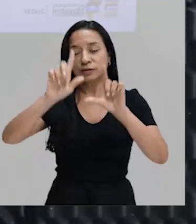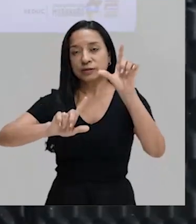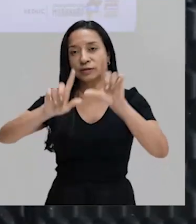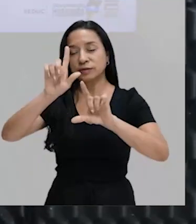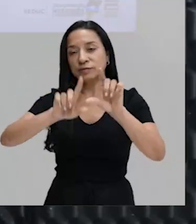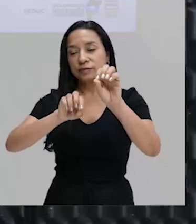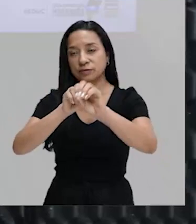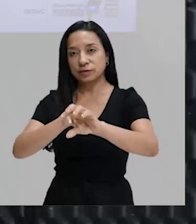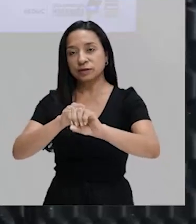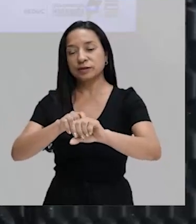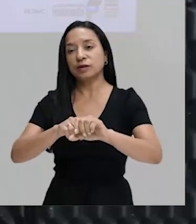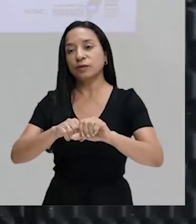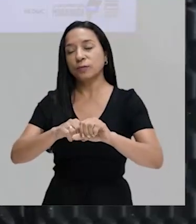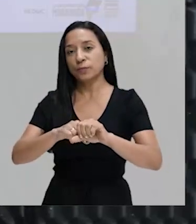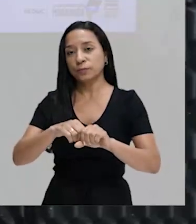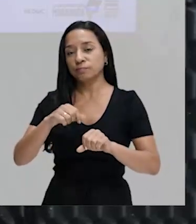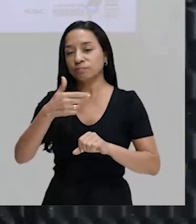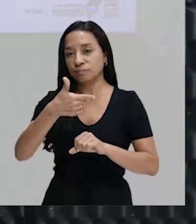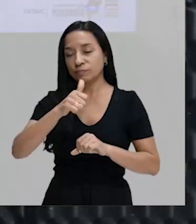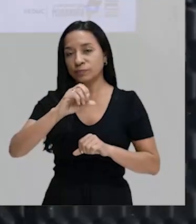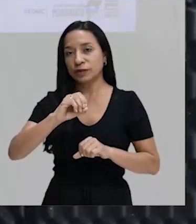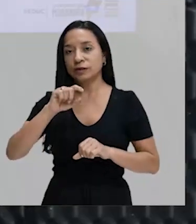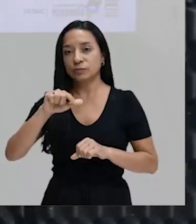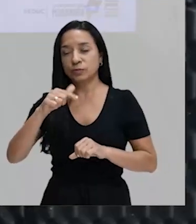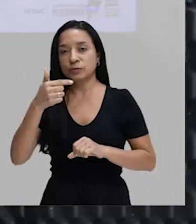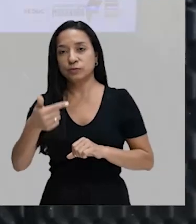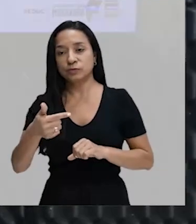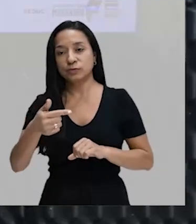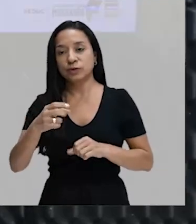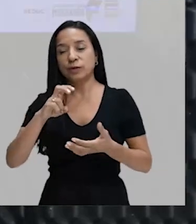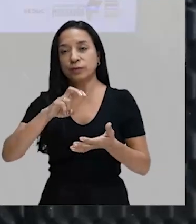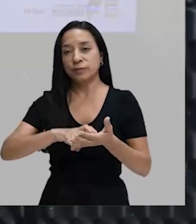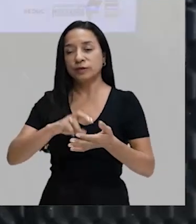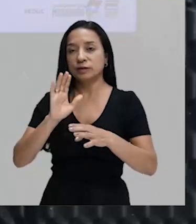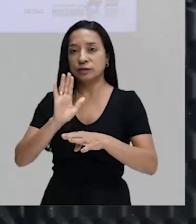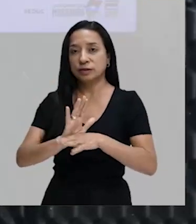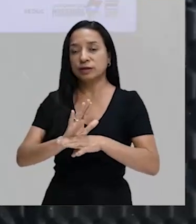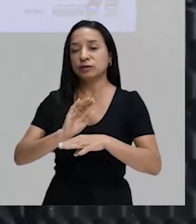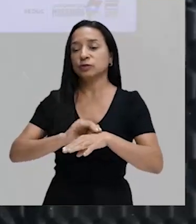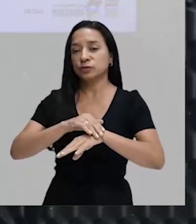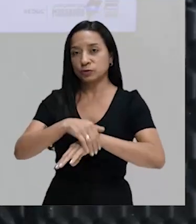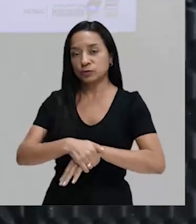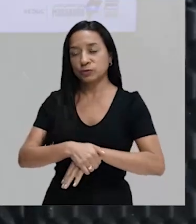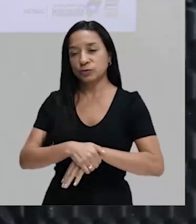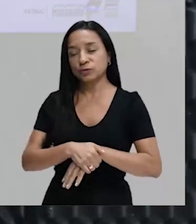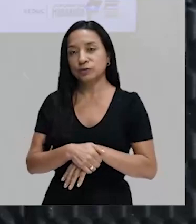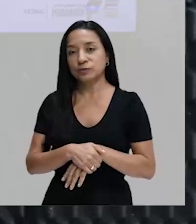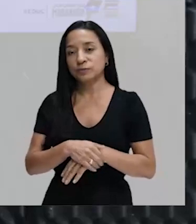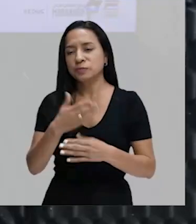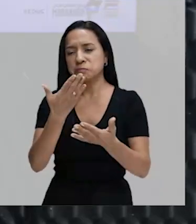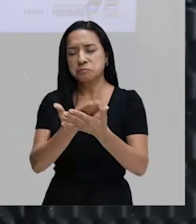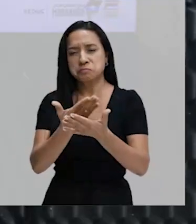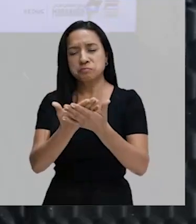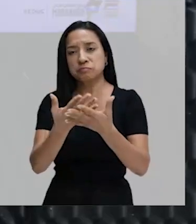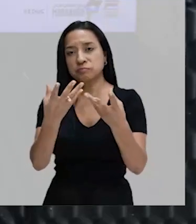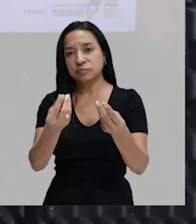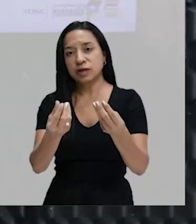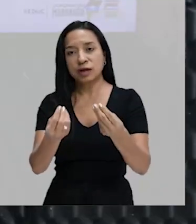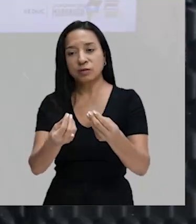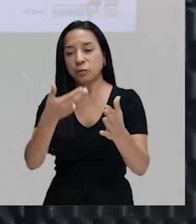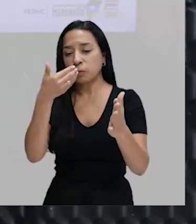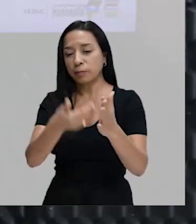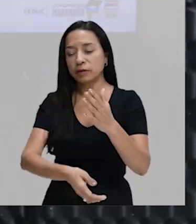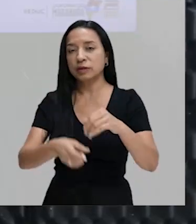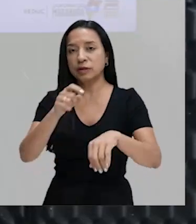canal 10.2, todo dia, manhã, tarde e noite. Muita aula para vocês não perderem tempo nos seus